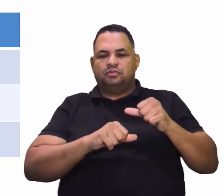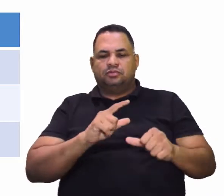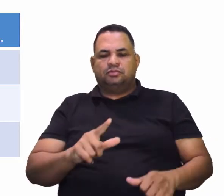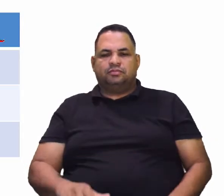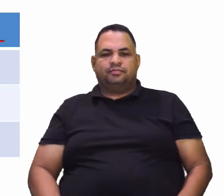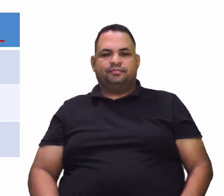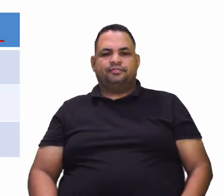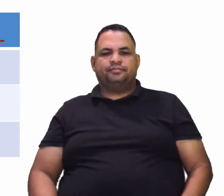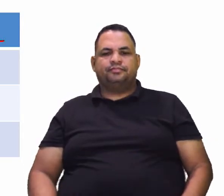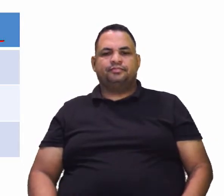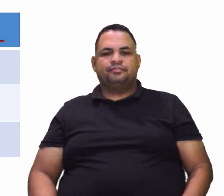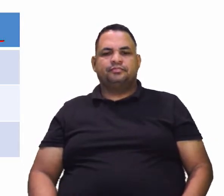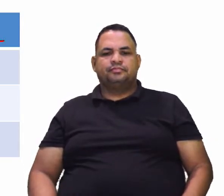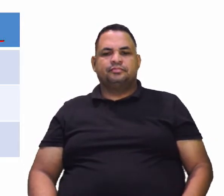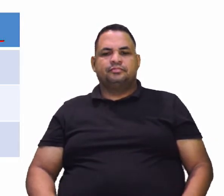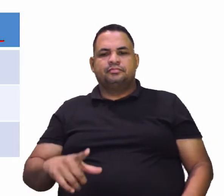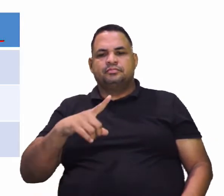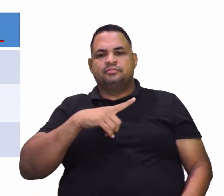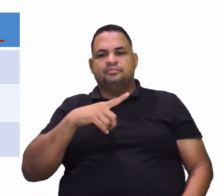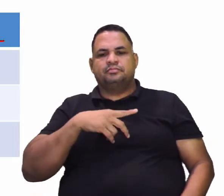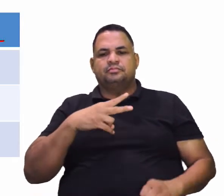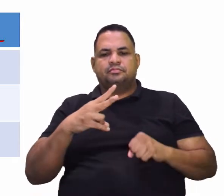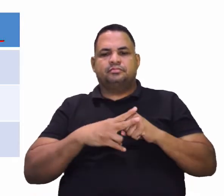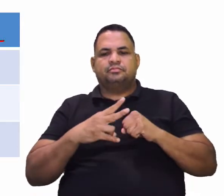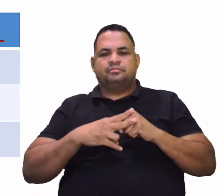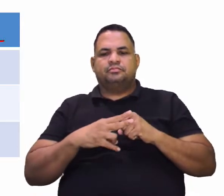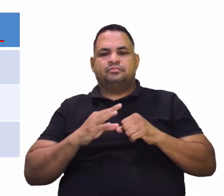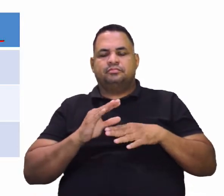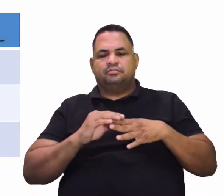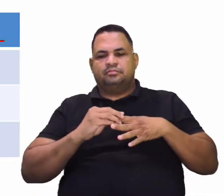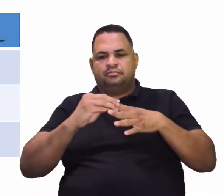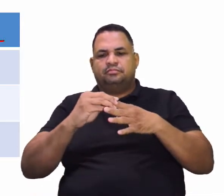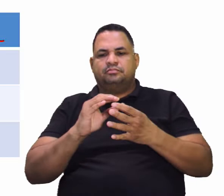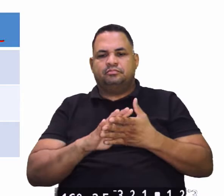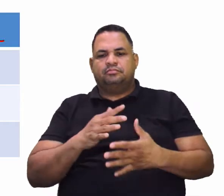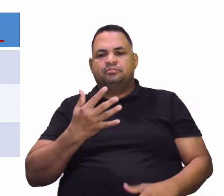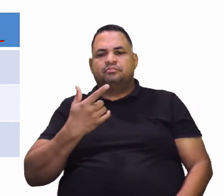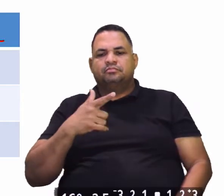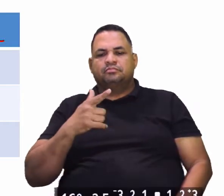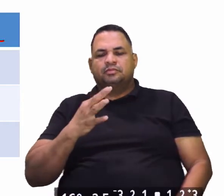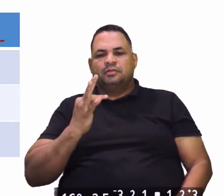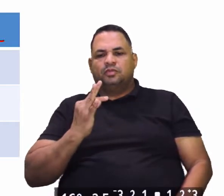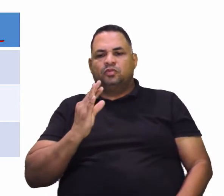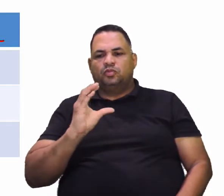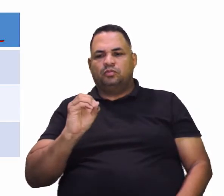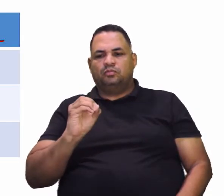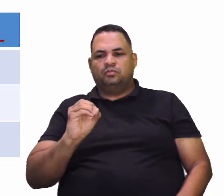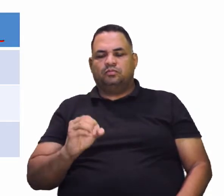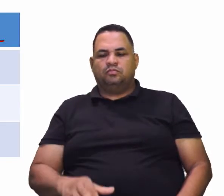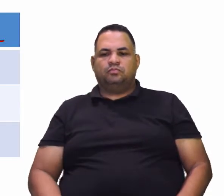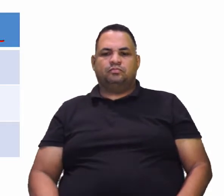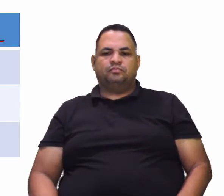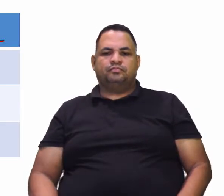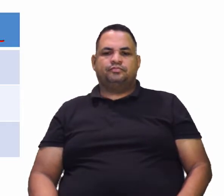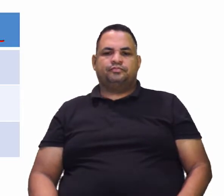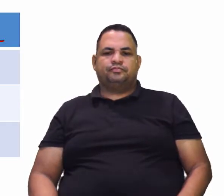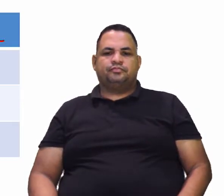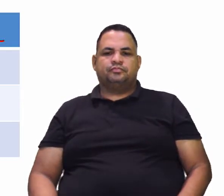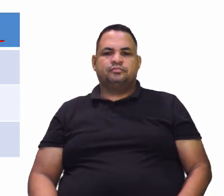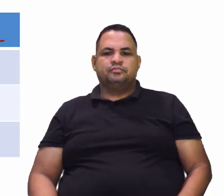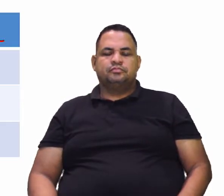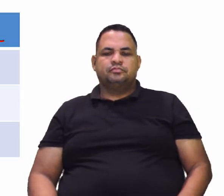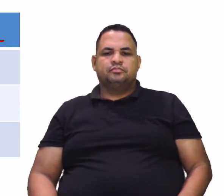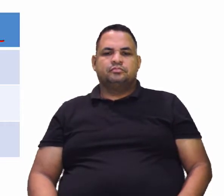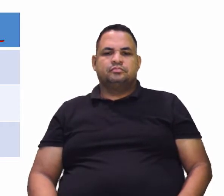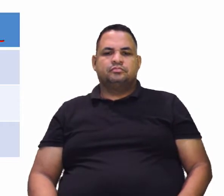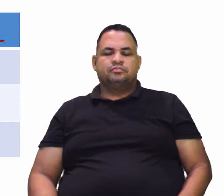Aí depois vem o seu verbo principal no infinitivo sem o to. Infinitivo do verbo sem o to. Então, ele vem